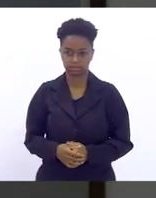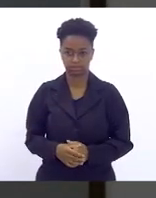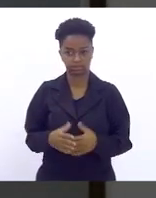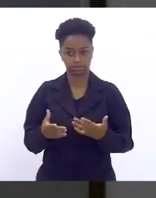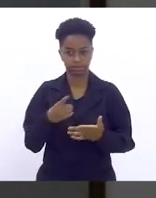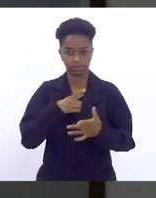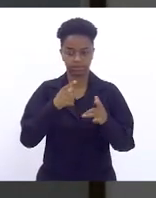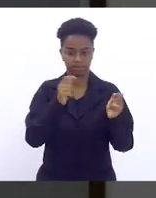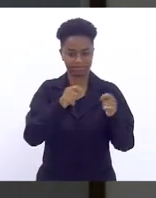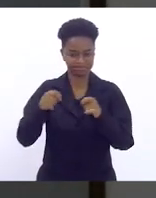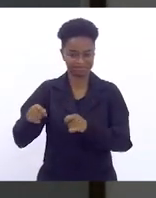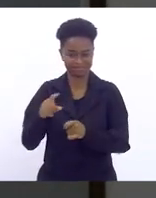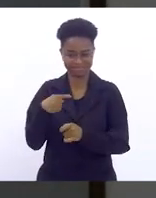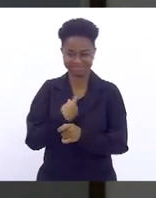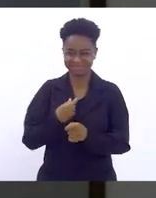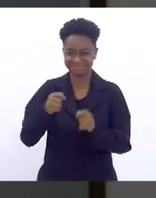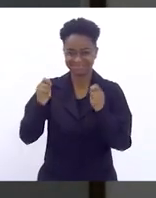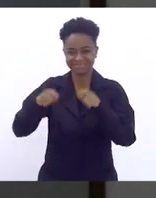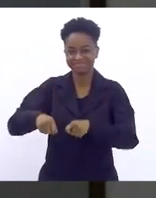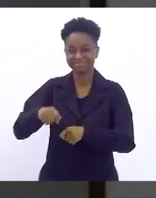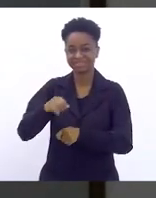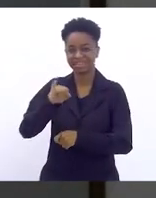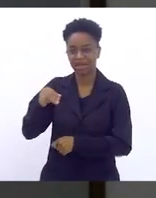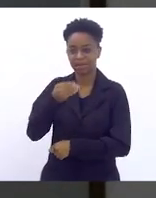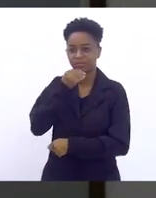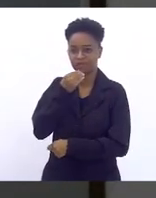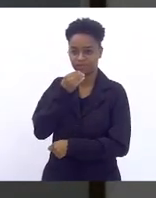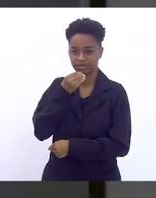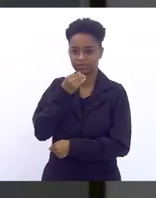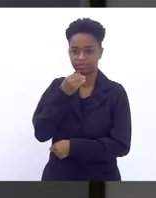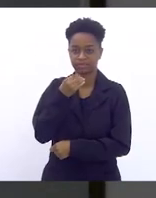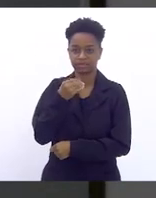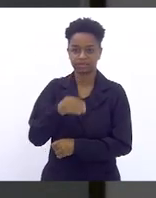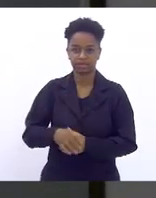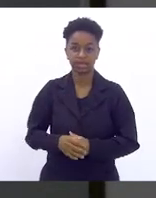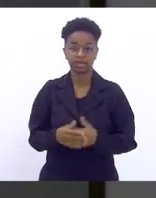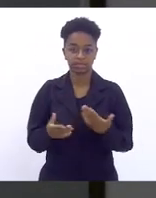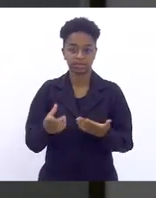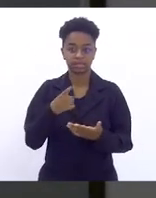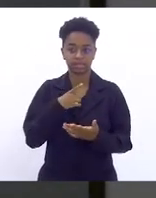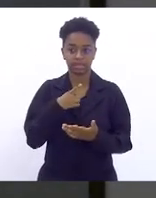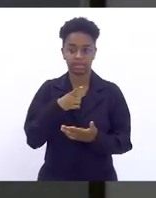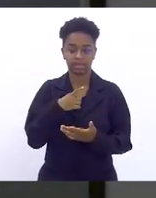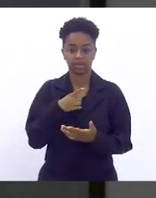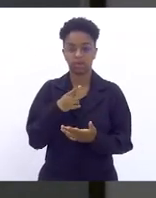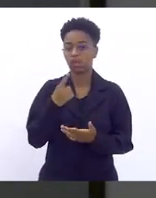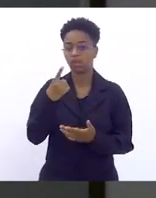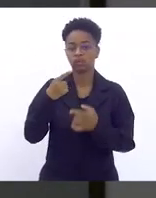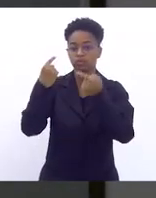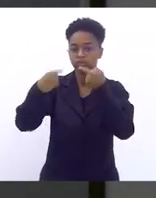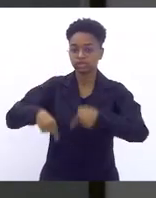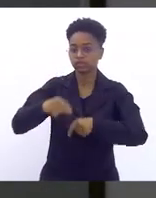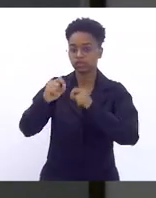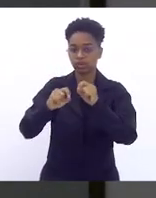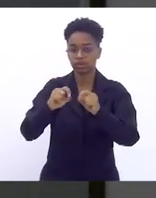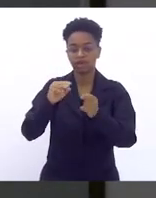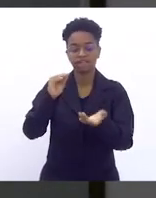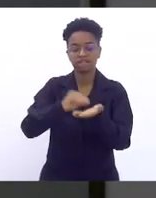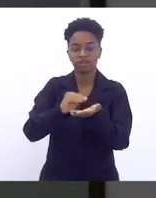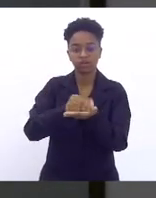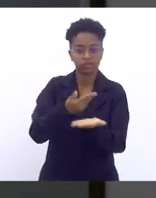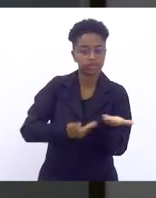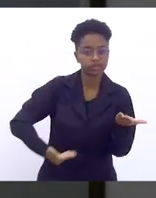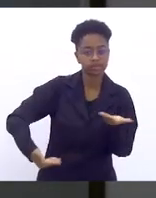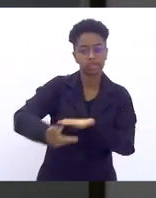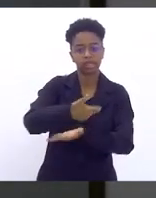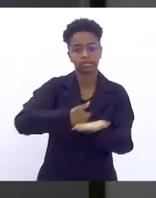potencialidades que que nós podemos aproveitar a Rota 3 é um caso tem alguns desafios um deles é fraca interação entre os subsistema de geração